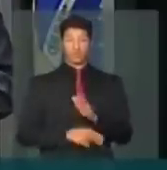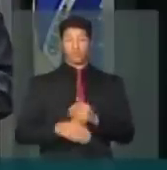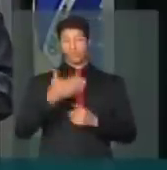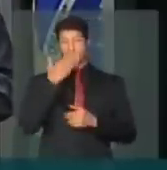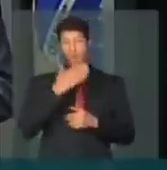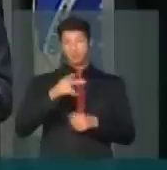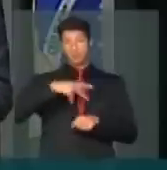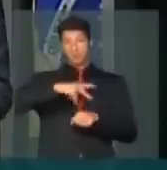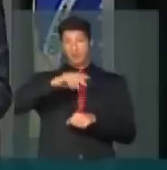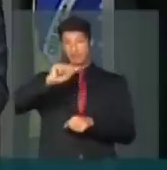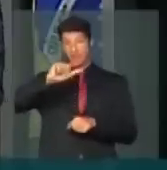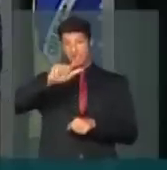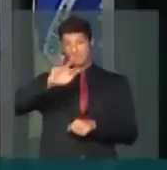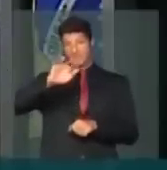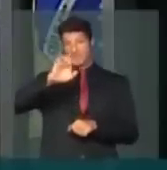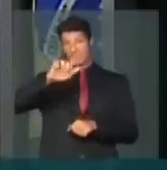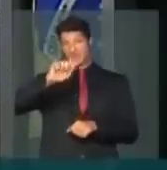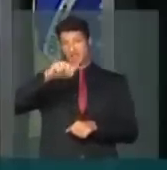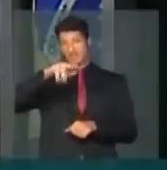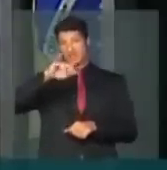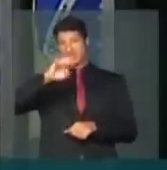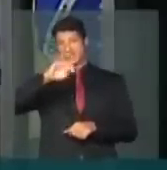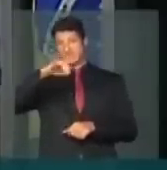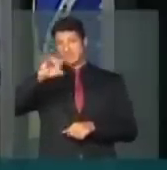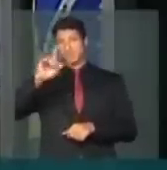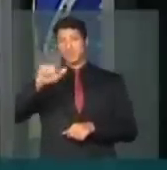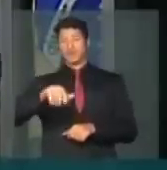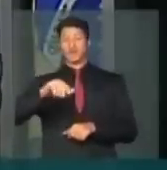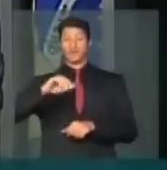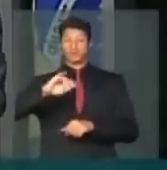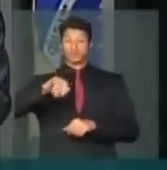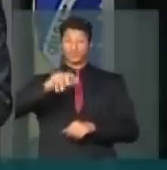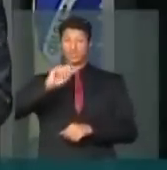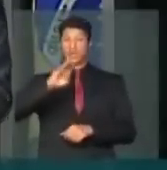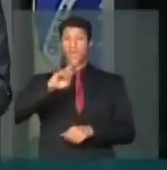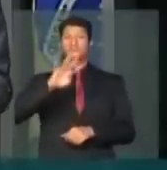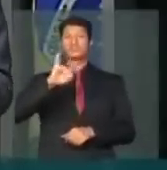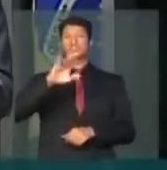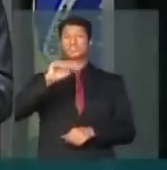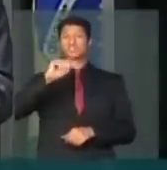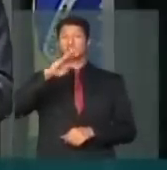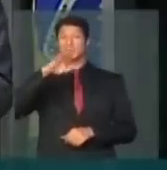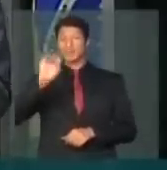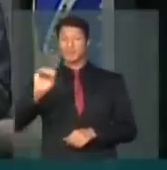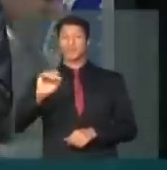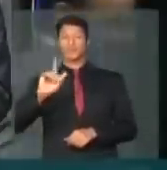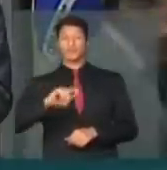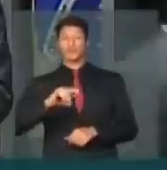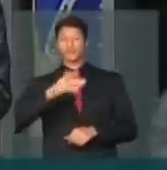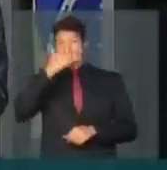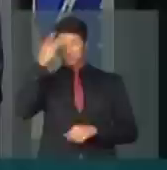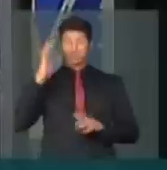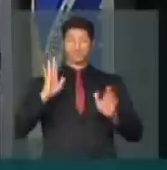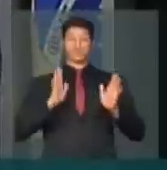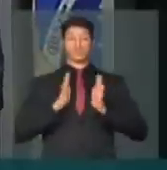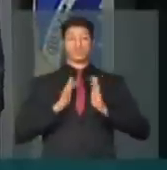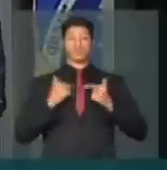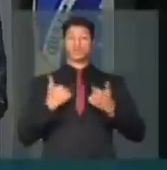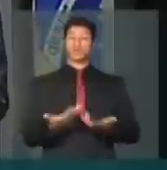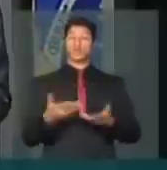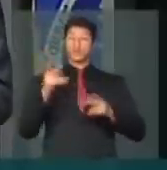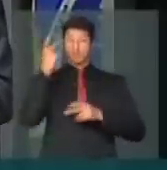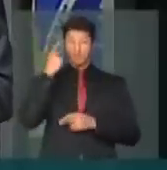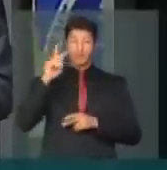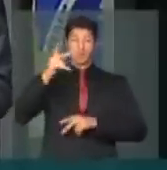aqui? Não. Distritão é jabuticabão. É de minoria e milionários. Eu quero para